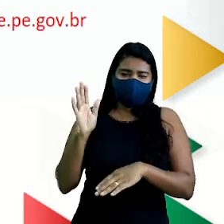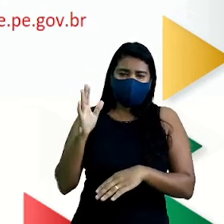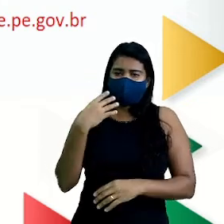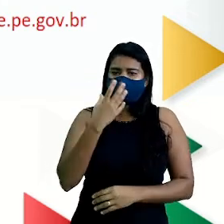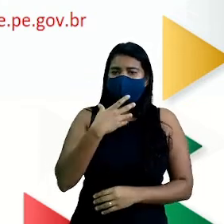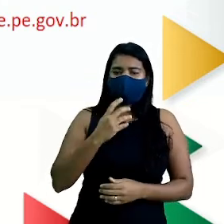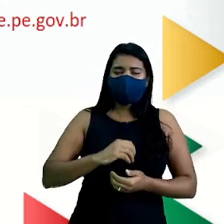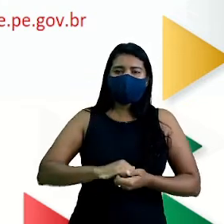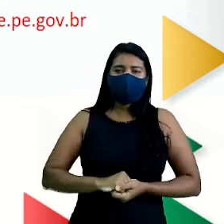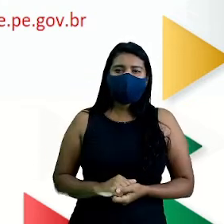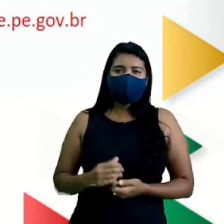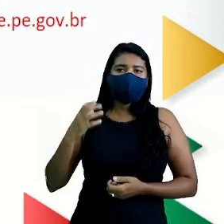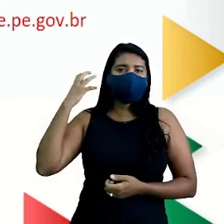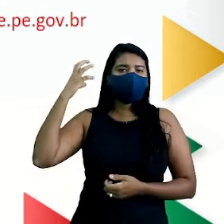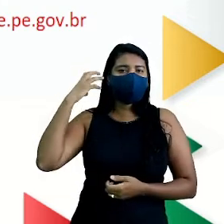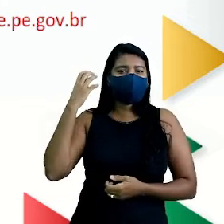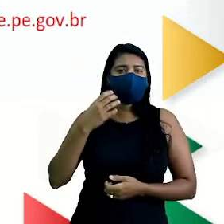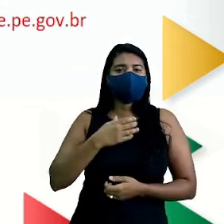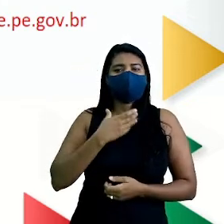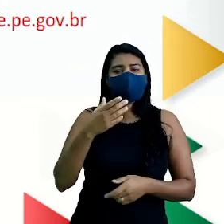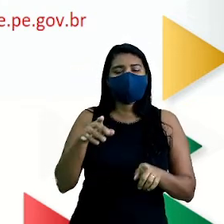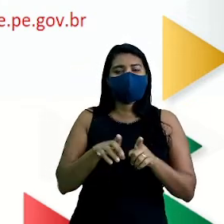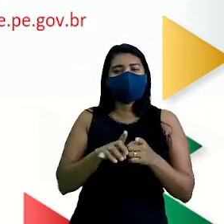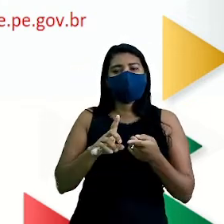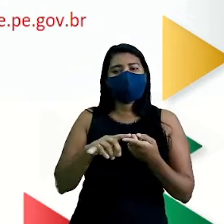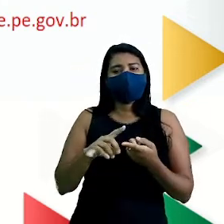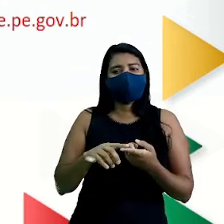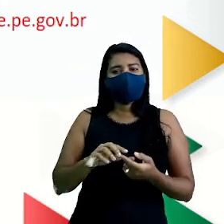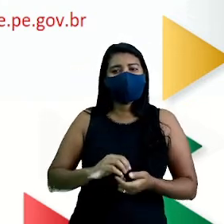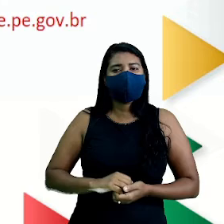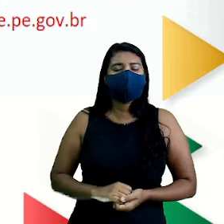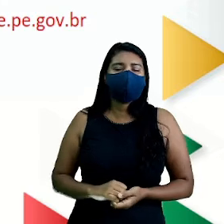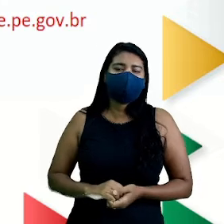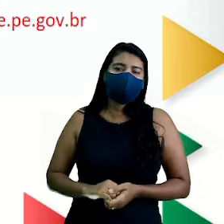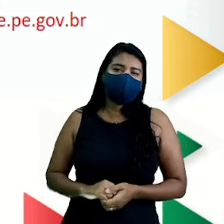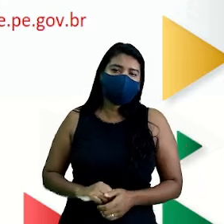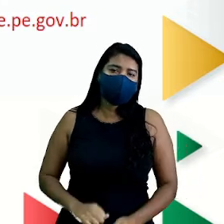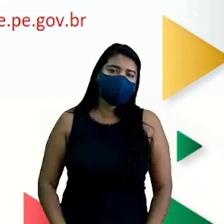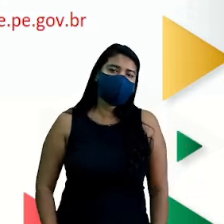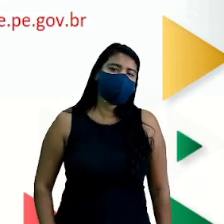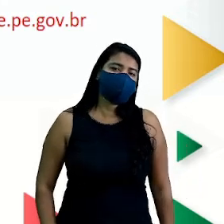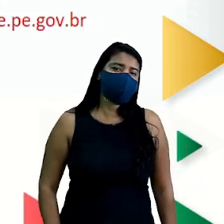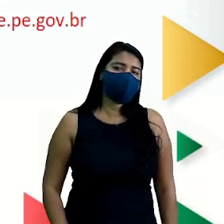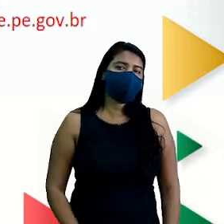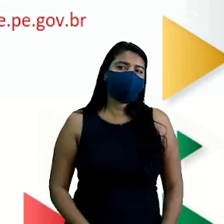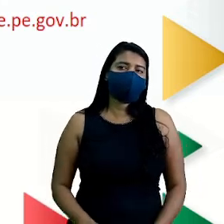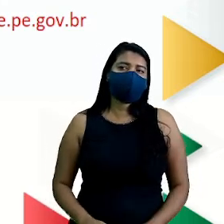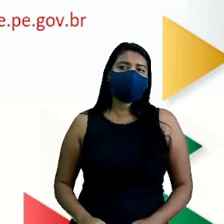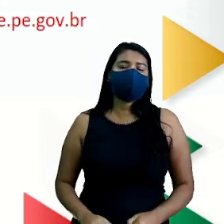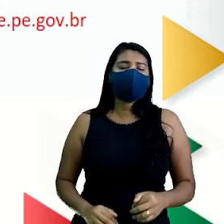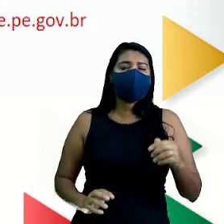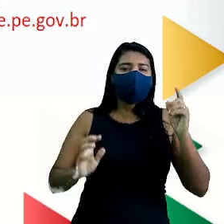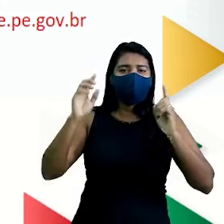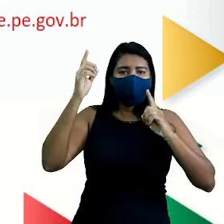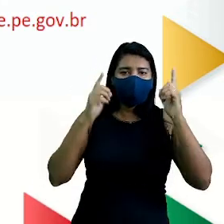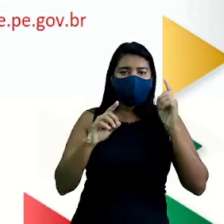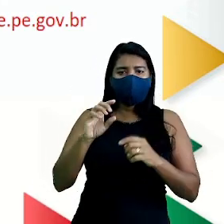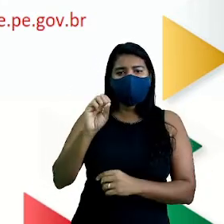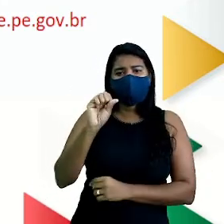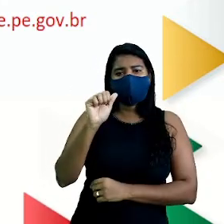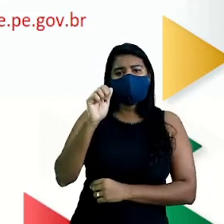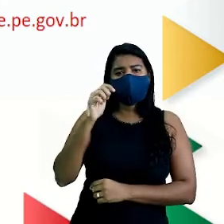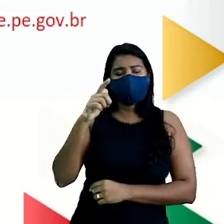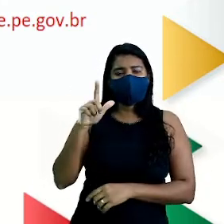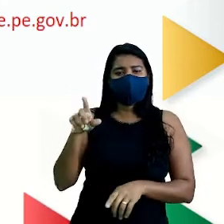música, então tem um som maior do saxofone, né, que a gente vê aí na imagem, né? Também tem o frevo de salão, é próprio para os